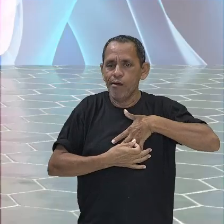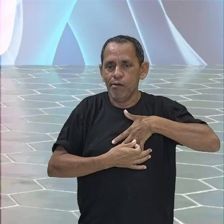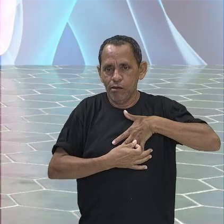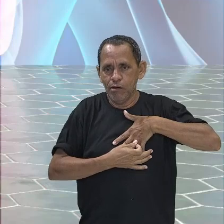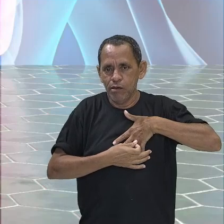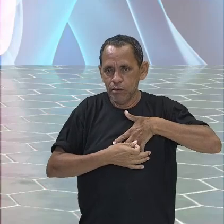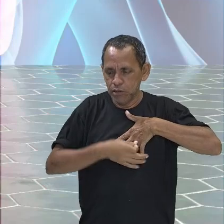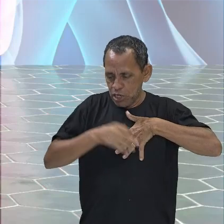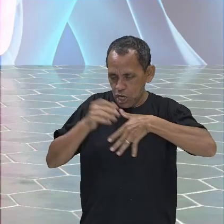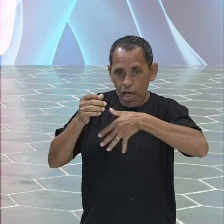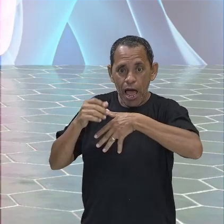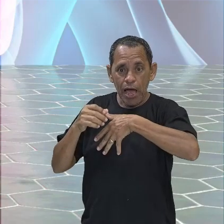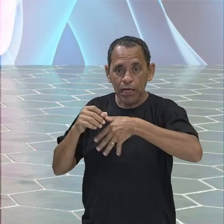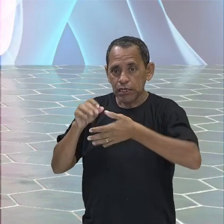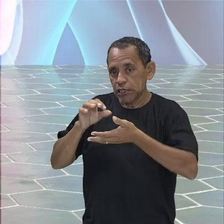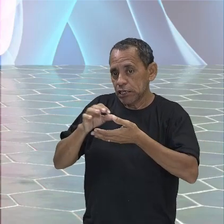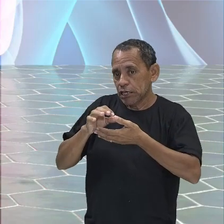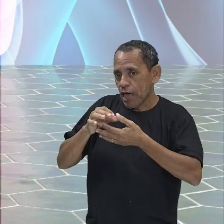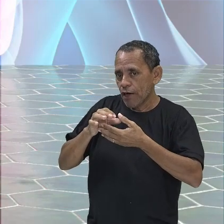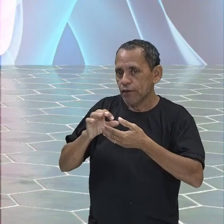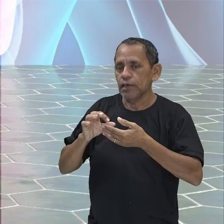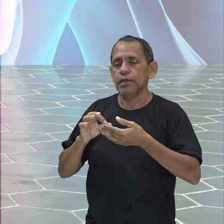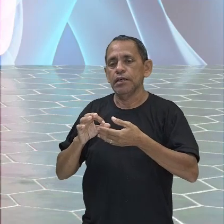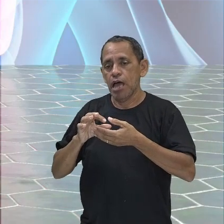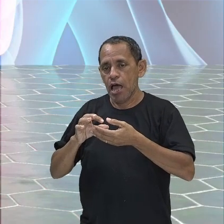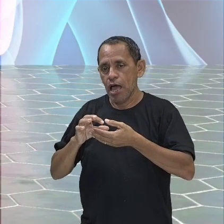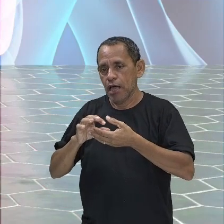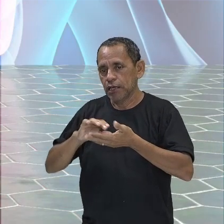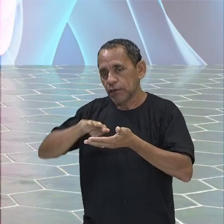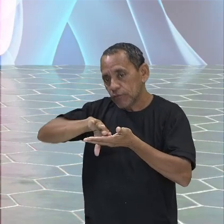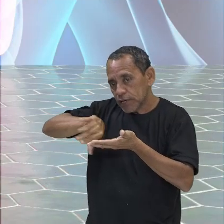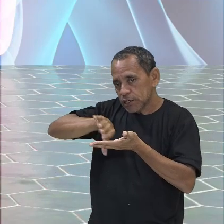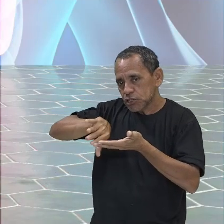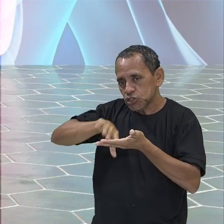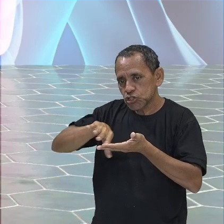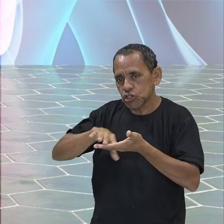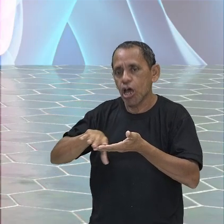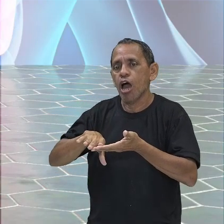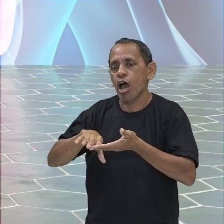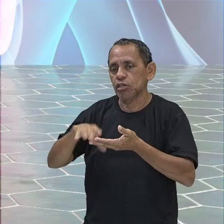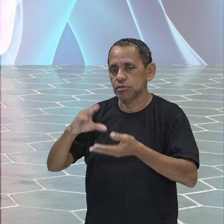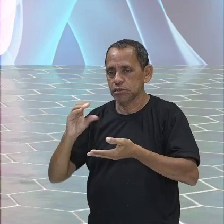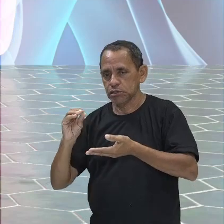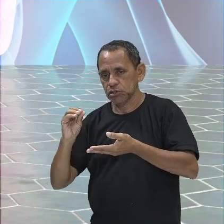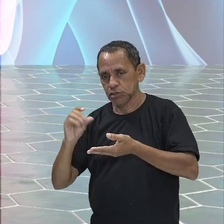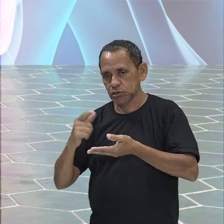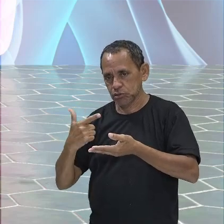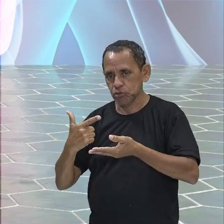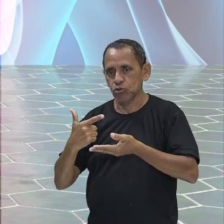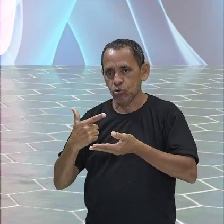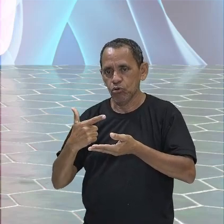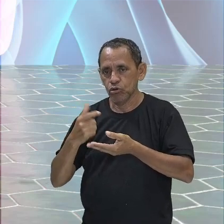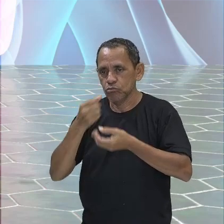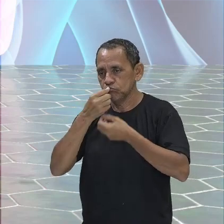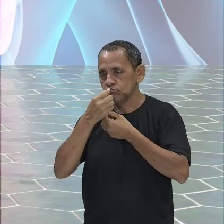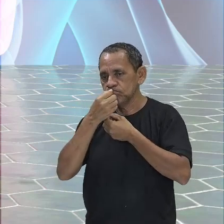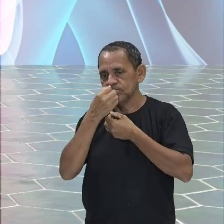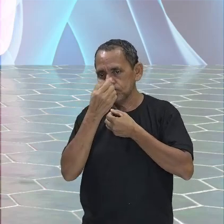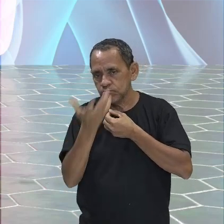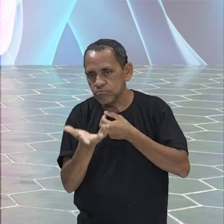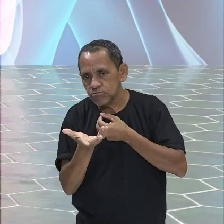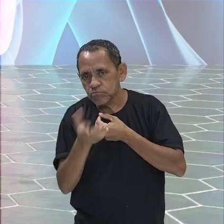pelas vias aéreas superiores, no caso, o nosso nariz. Então, nós vamos inspirar. Então,